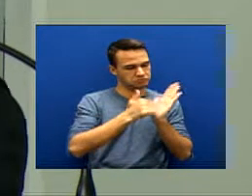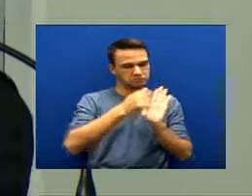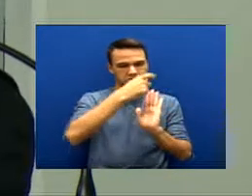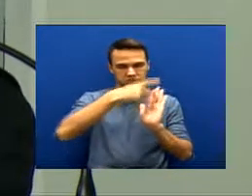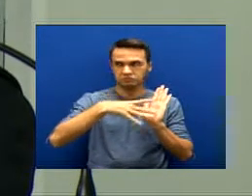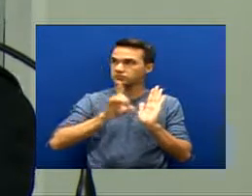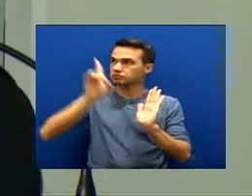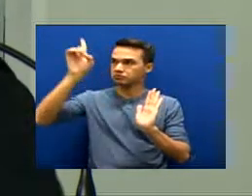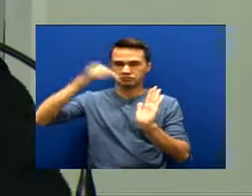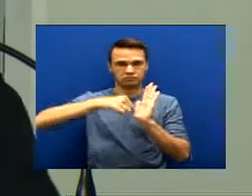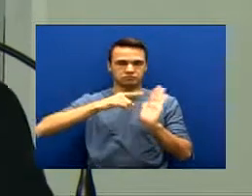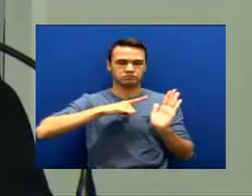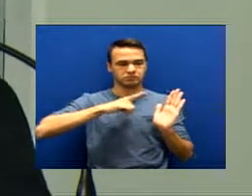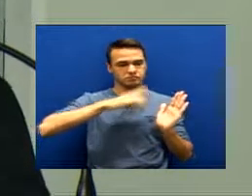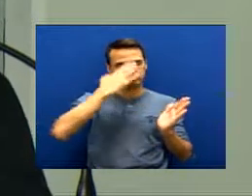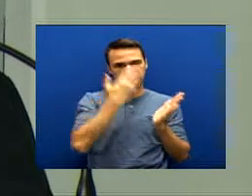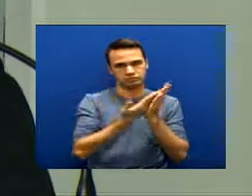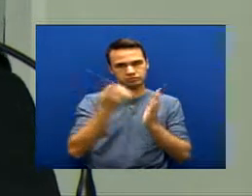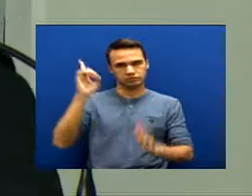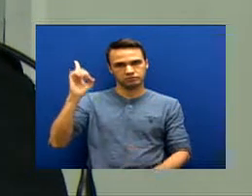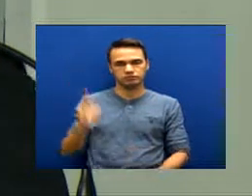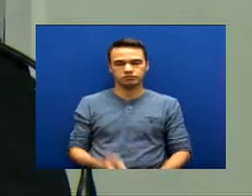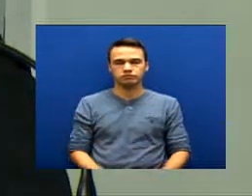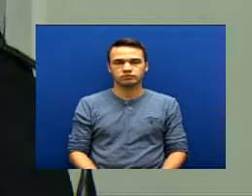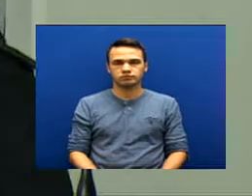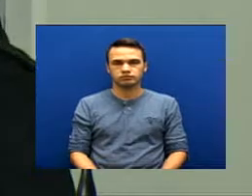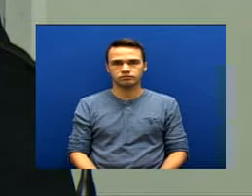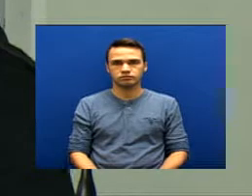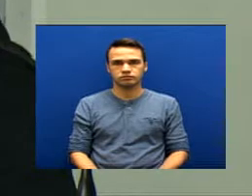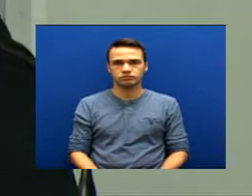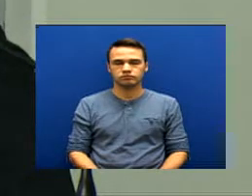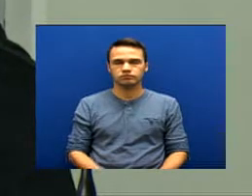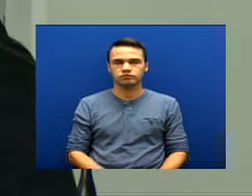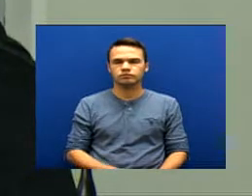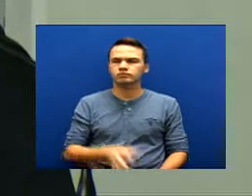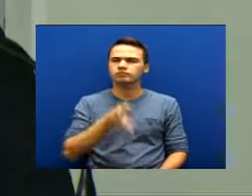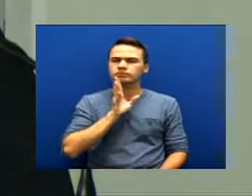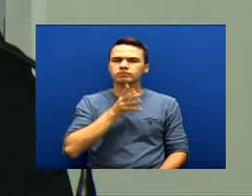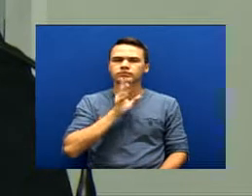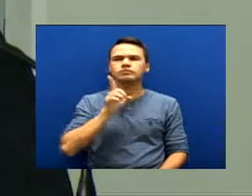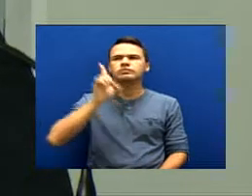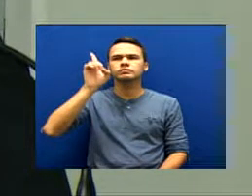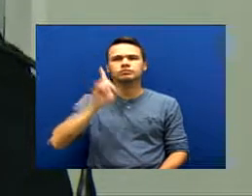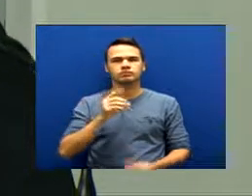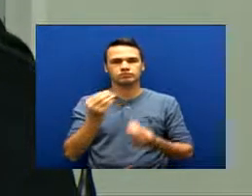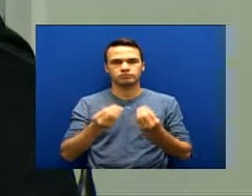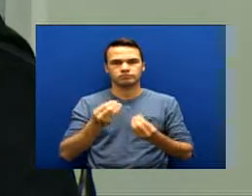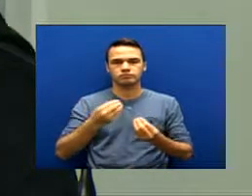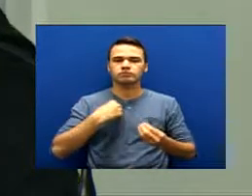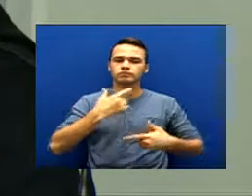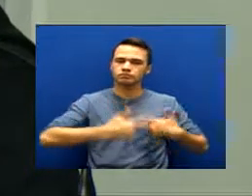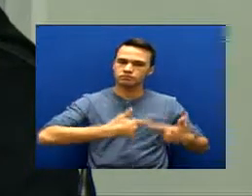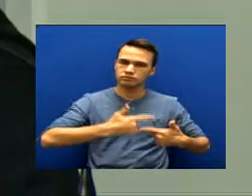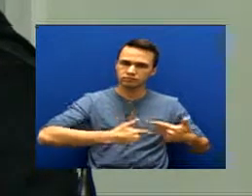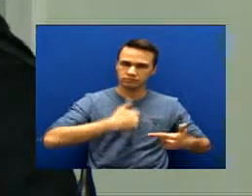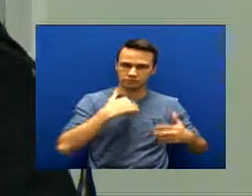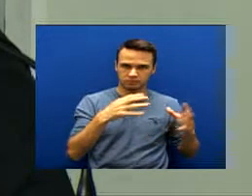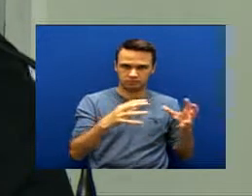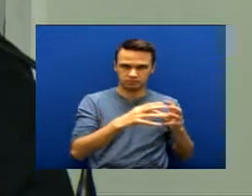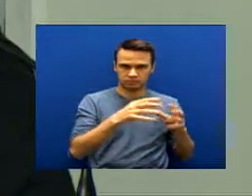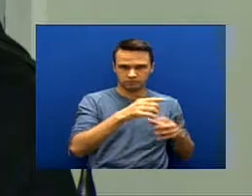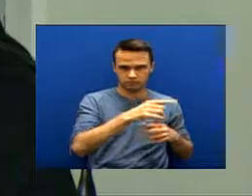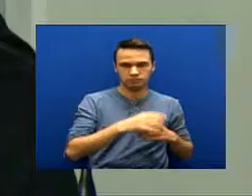mão protetora de Deus. É abrigar-se na sombra dessa mão protetora e poderosa.